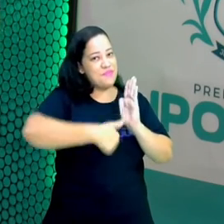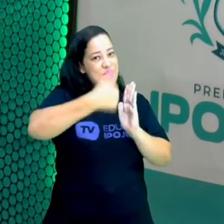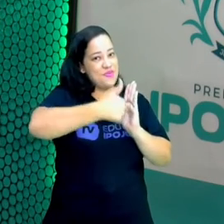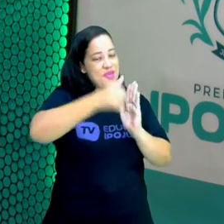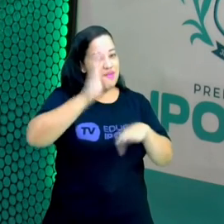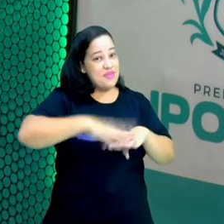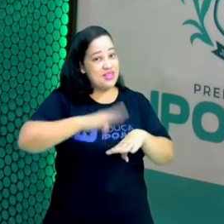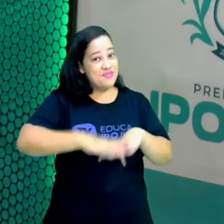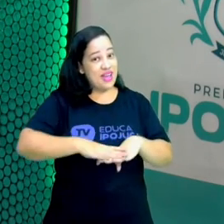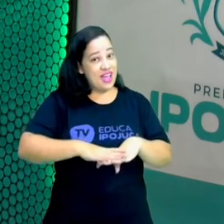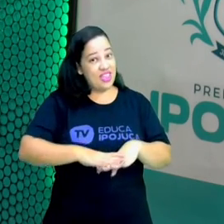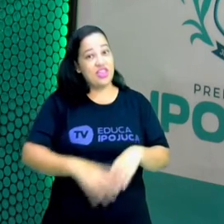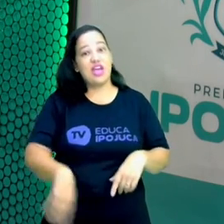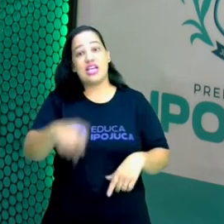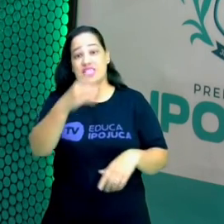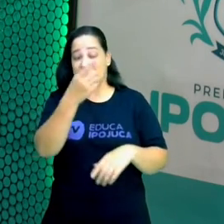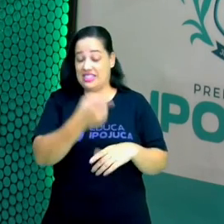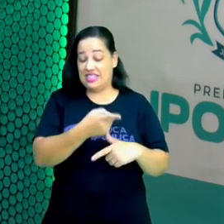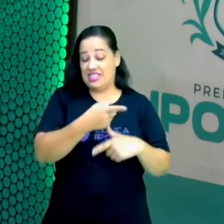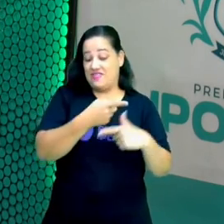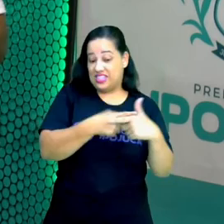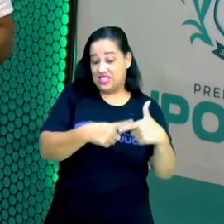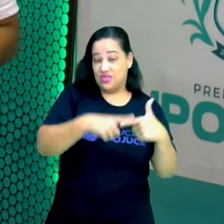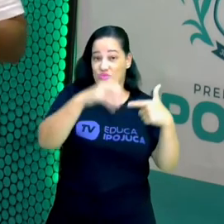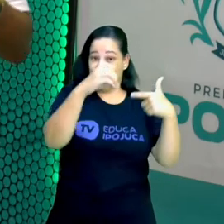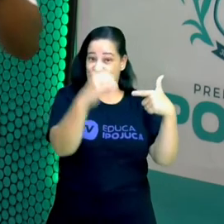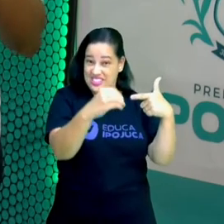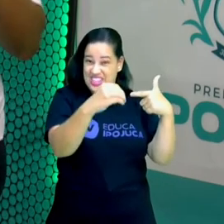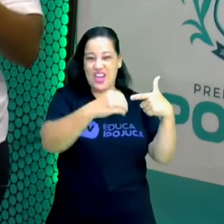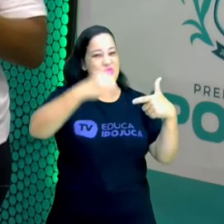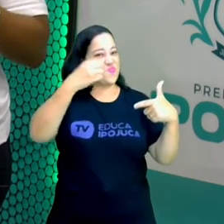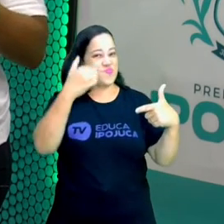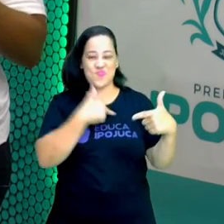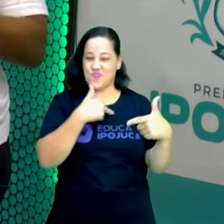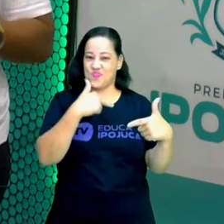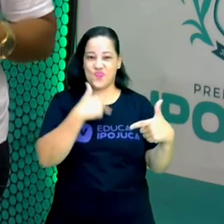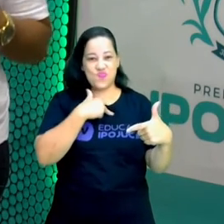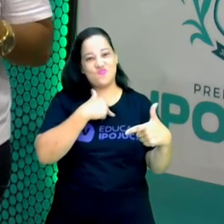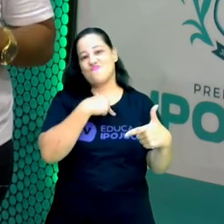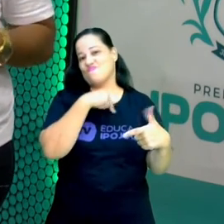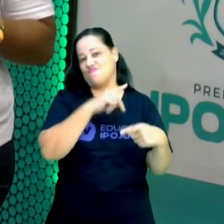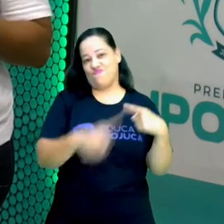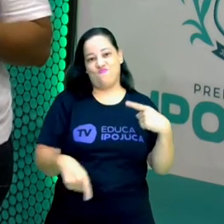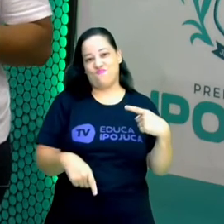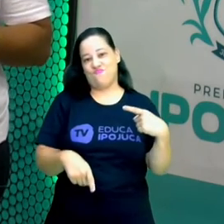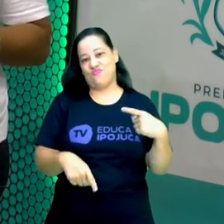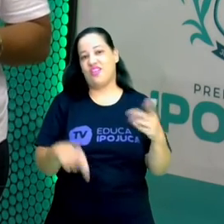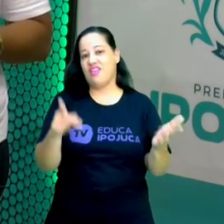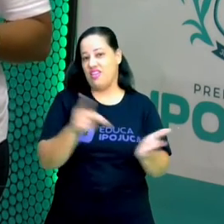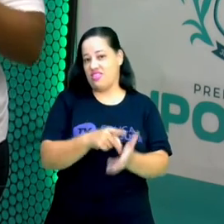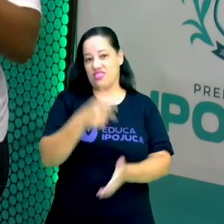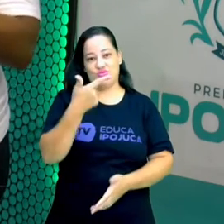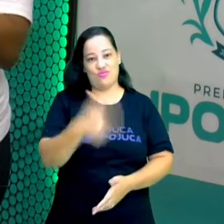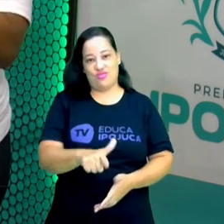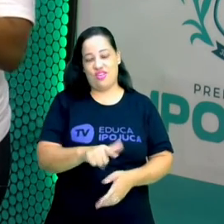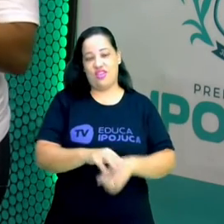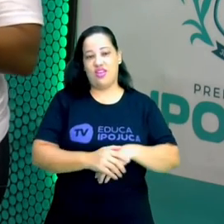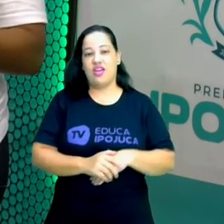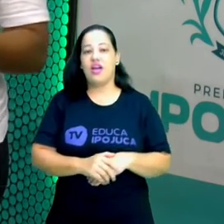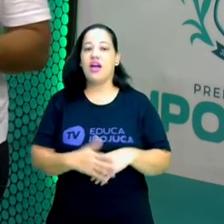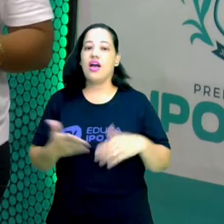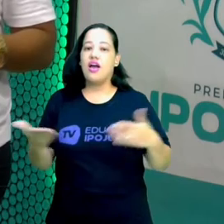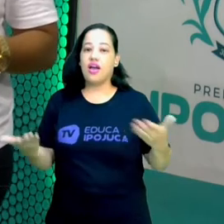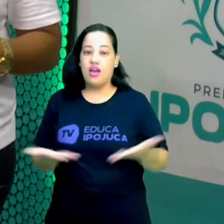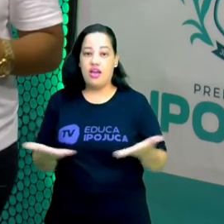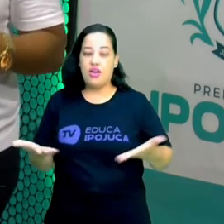não dividirás por zero. Esta situação não é um número real, ok? E 3